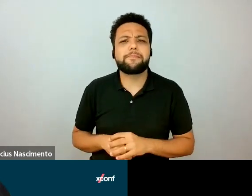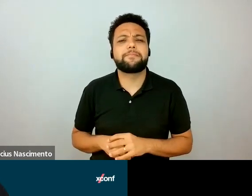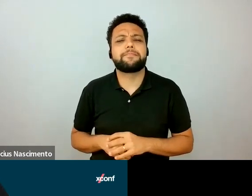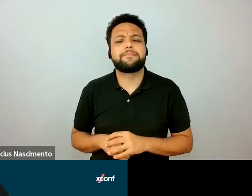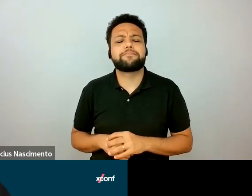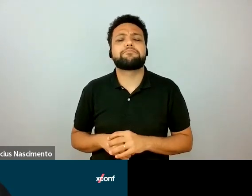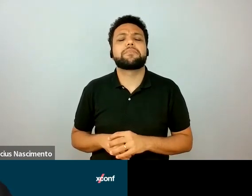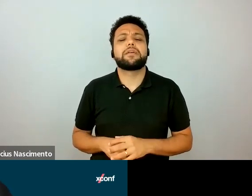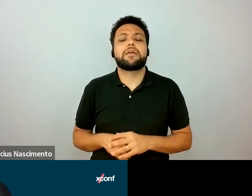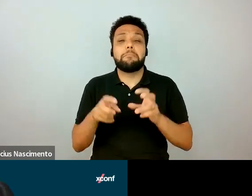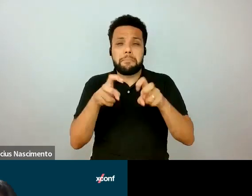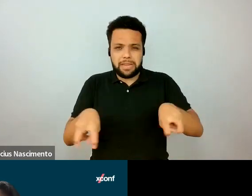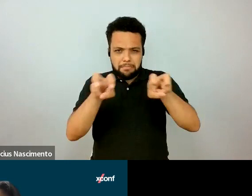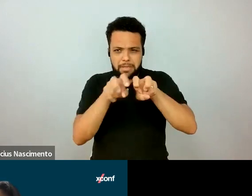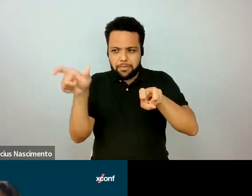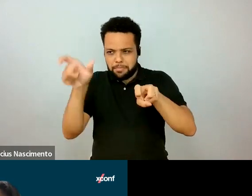não técnicas?